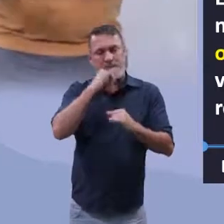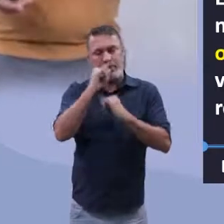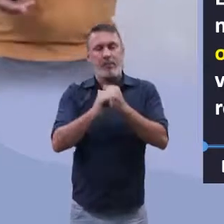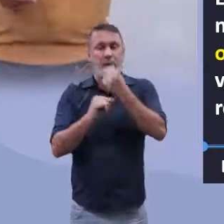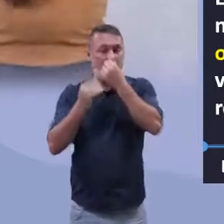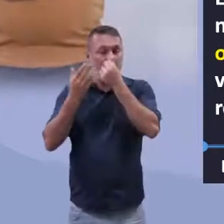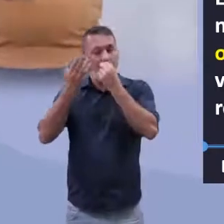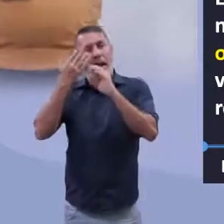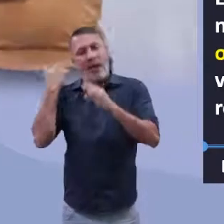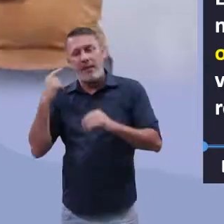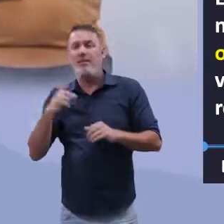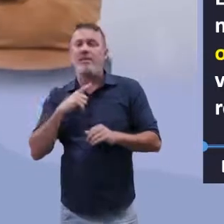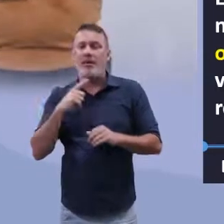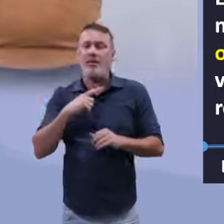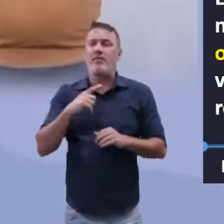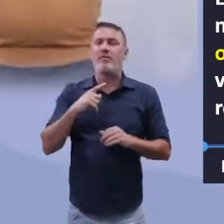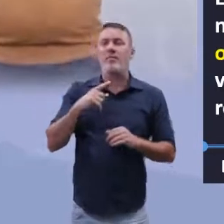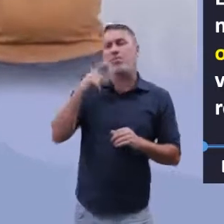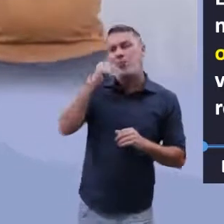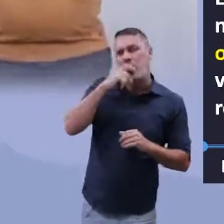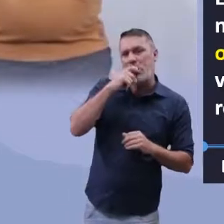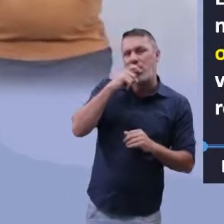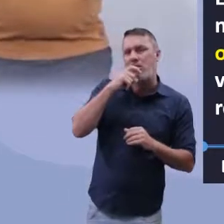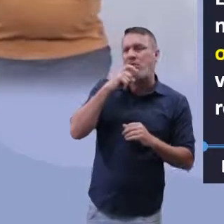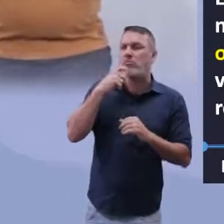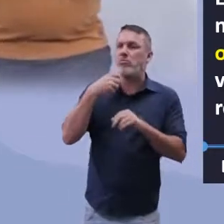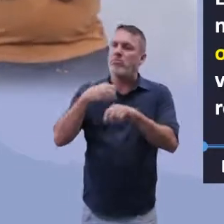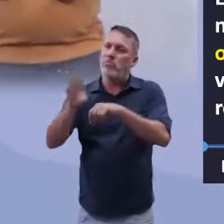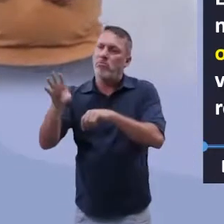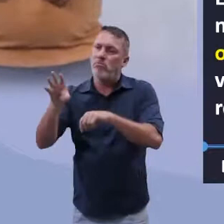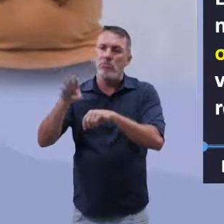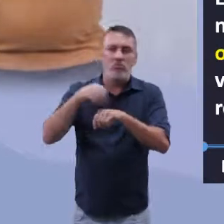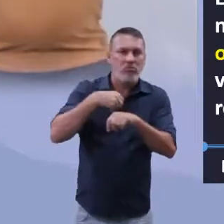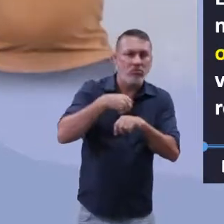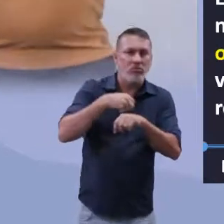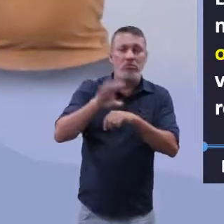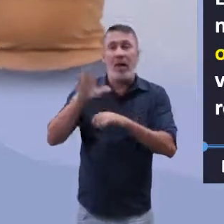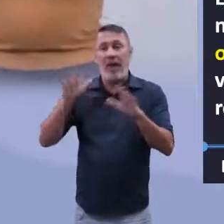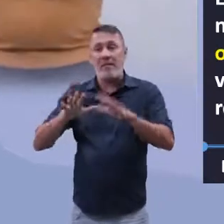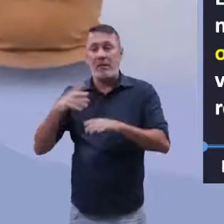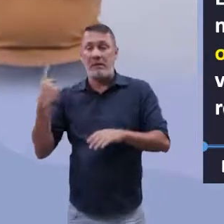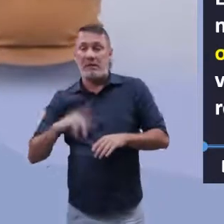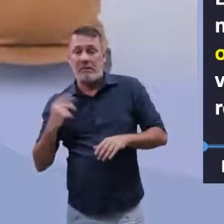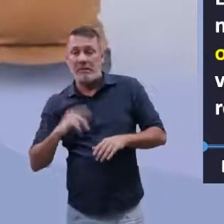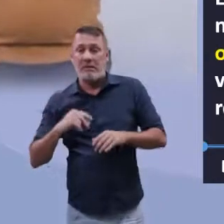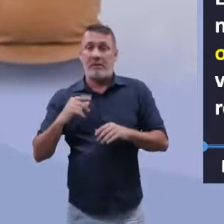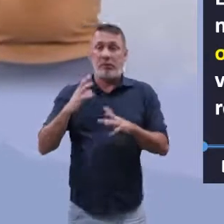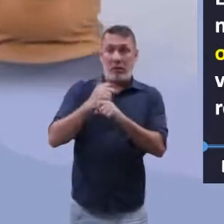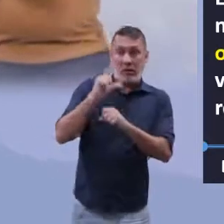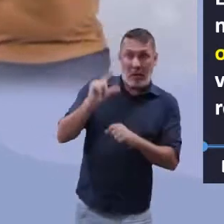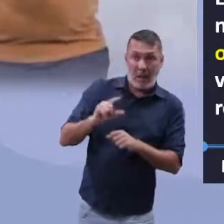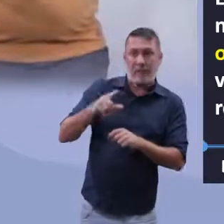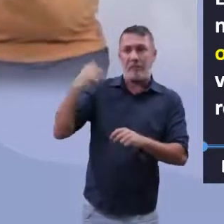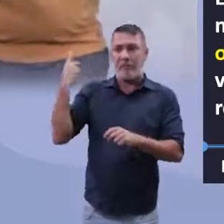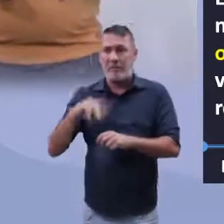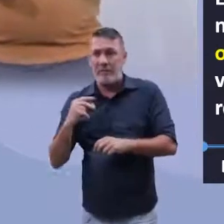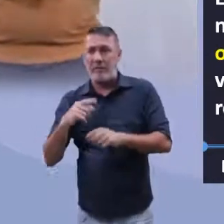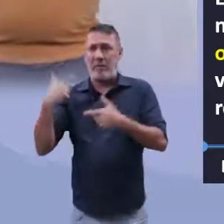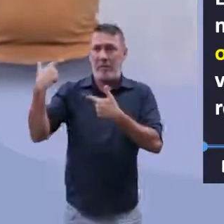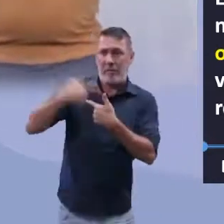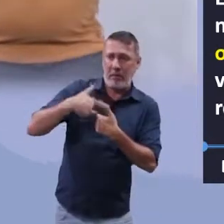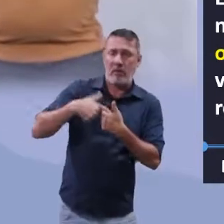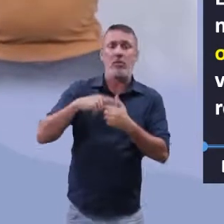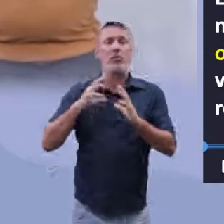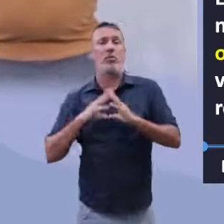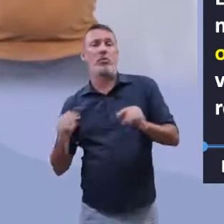vezes você falava alguma coisa, pensava alguma coisa, resolveria ali, apanhava, resolveria. Né? Tirou nota baixa,